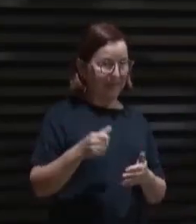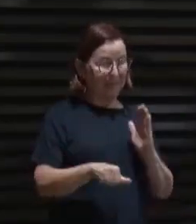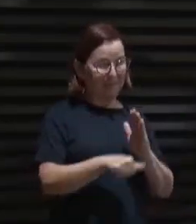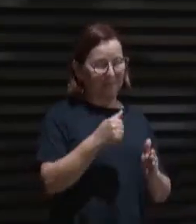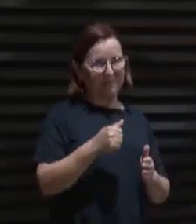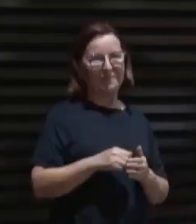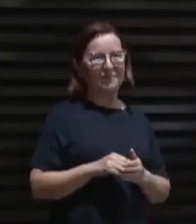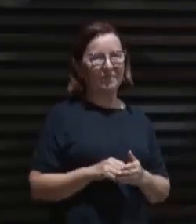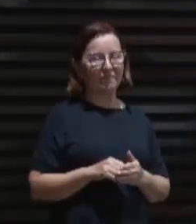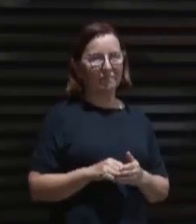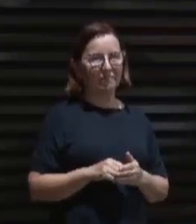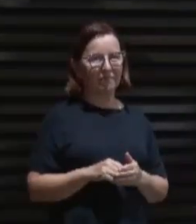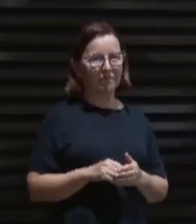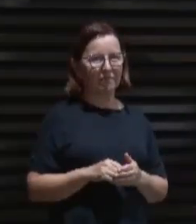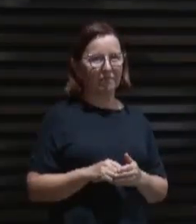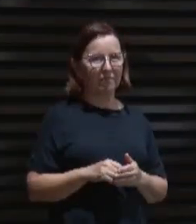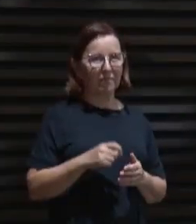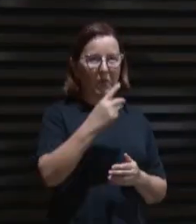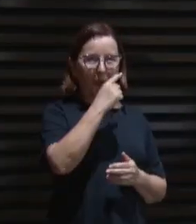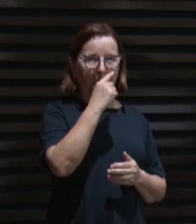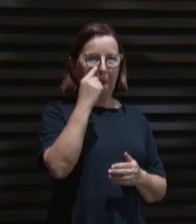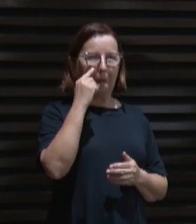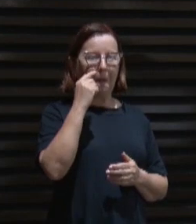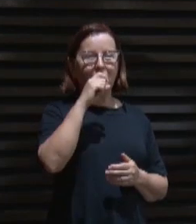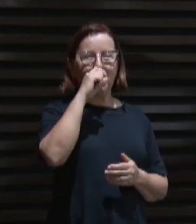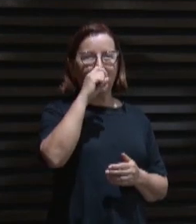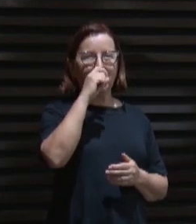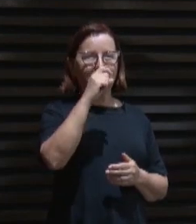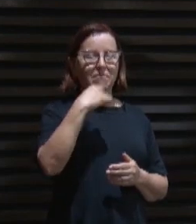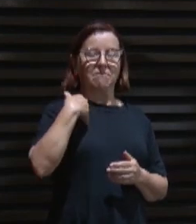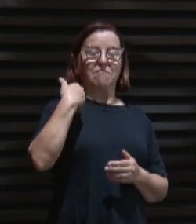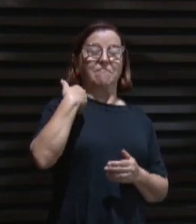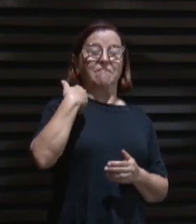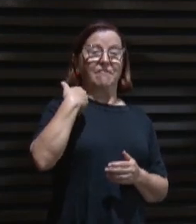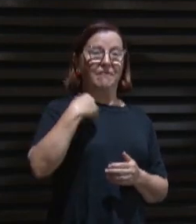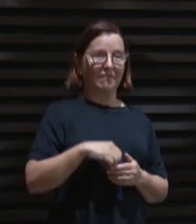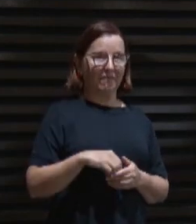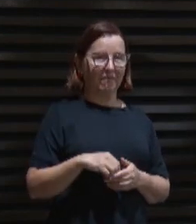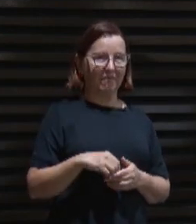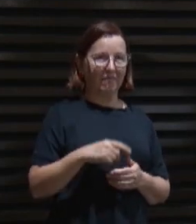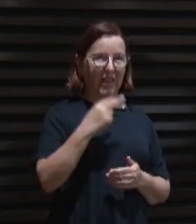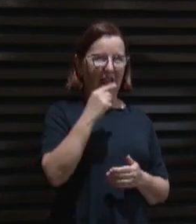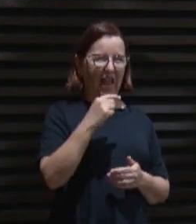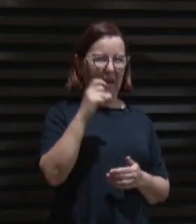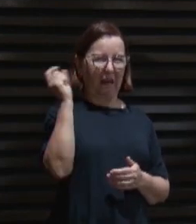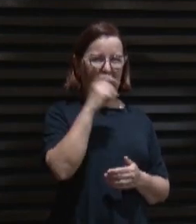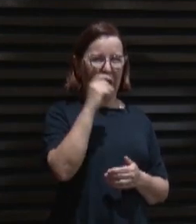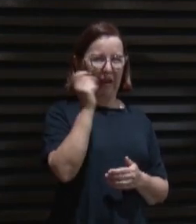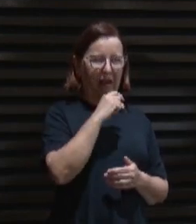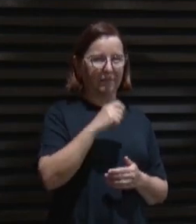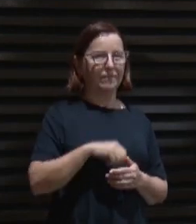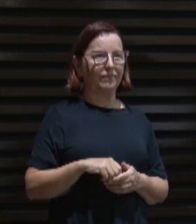Primeira. Olhos altivos. Primeiro, olhos altivos. Língua mentirosa. Ó,